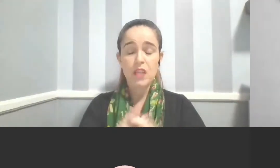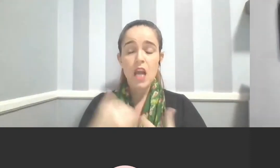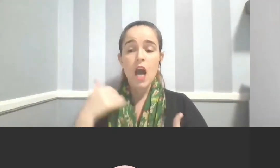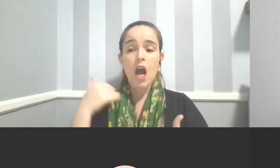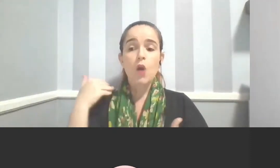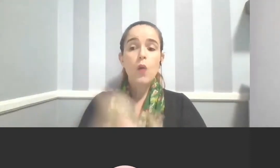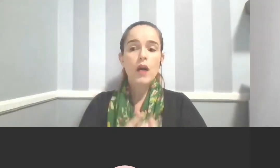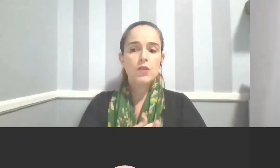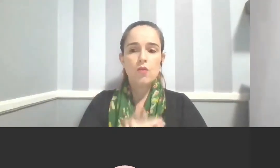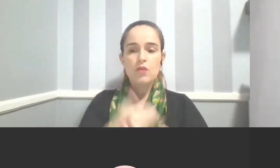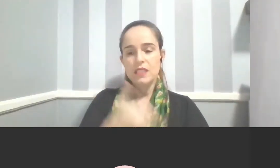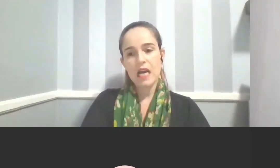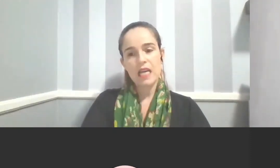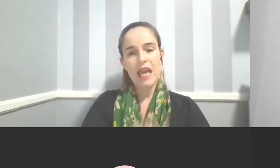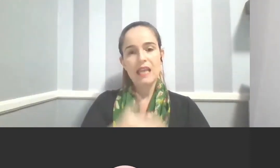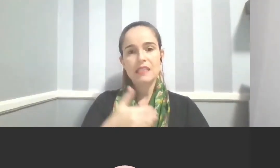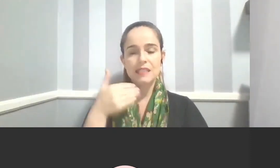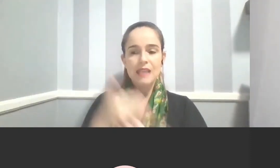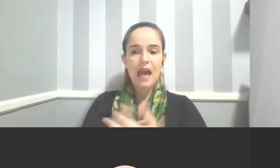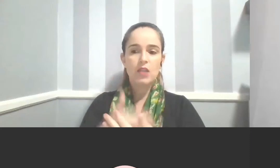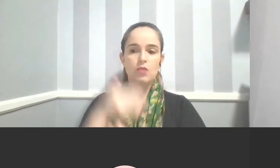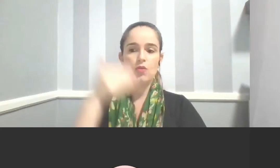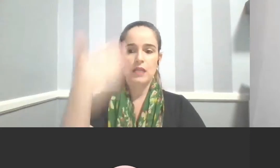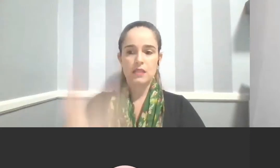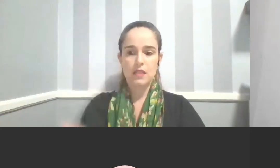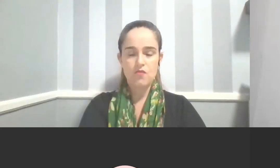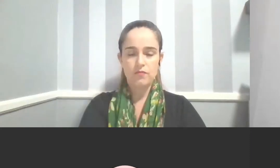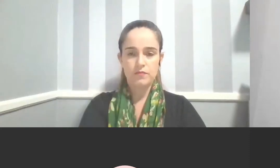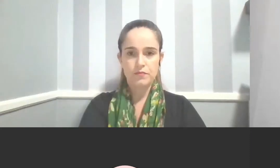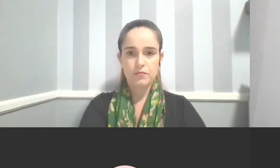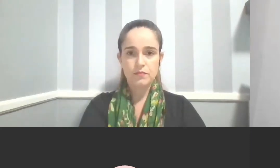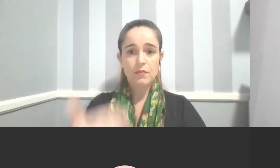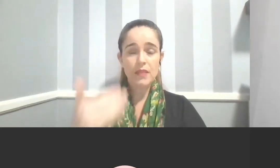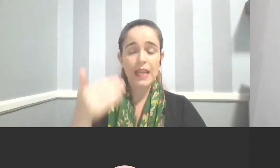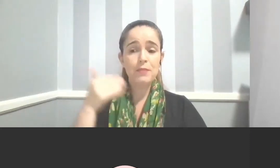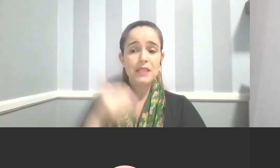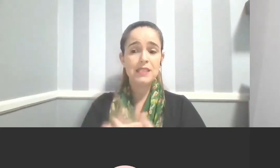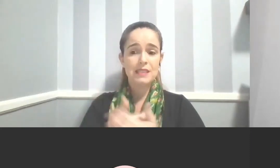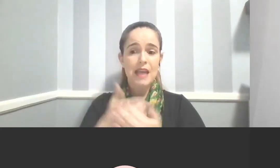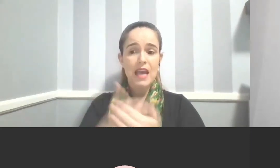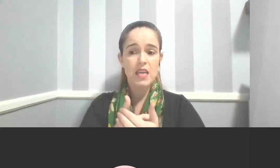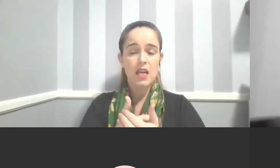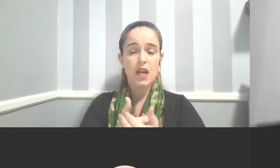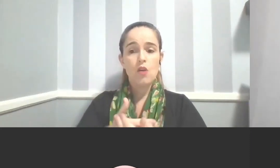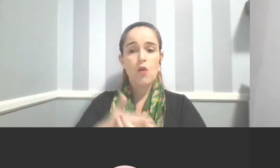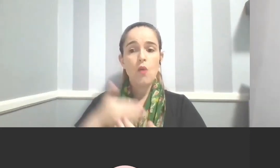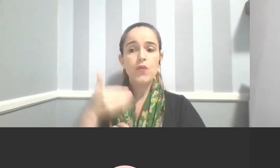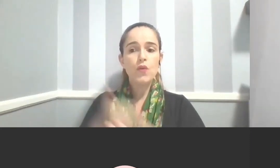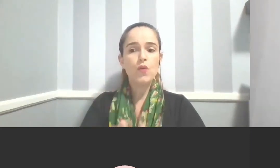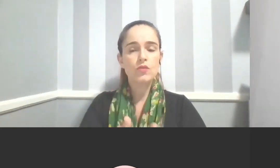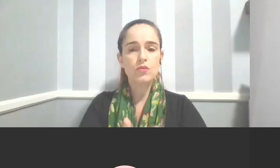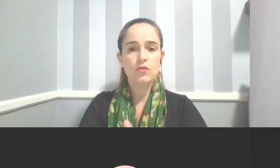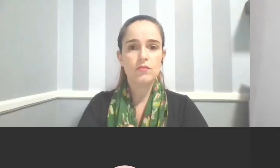diástole. Quando o sangue ele sai do coração, ele precisa sair